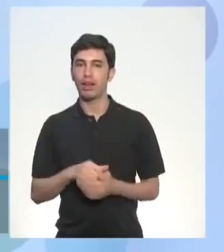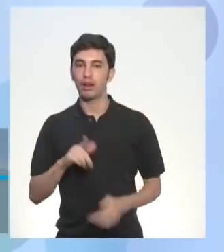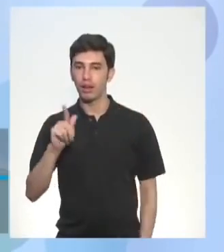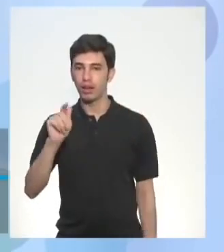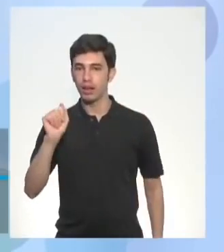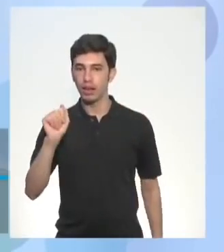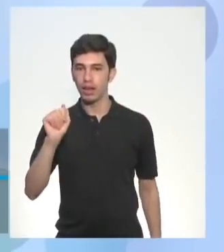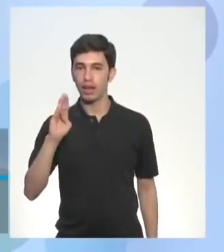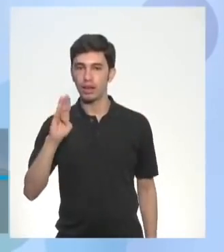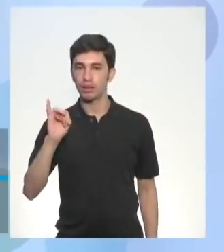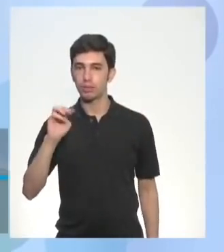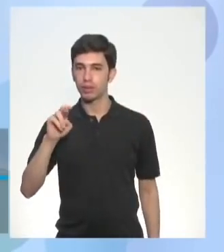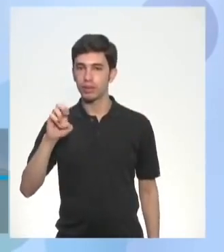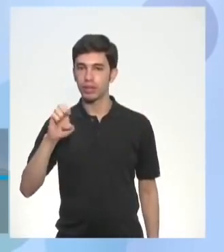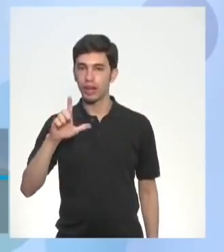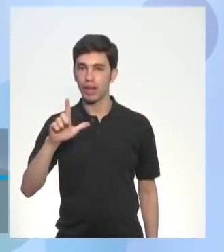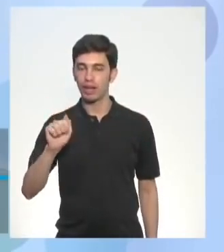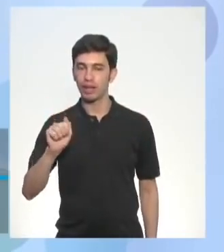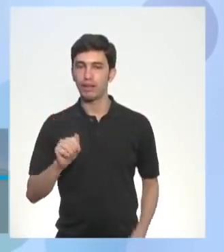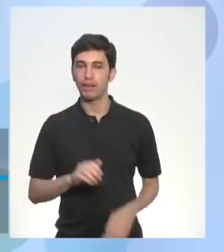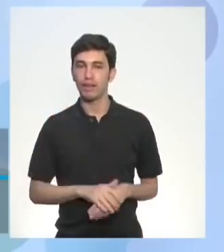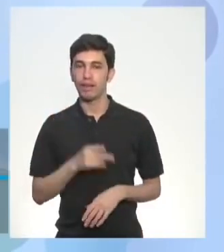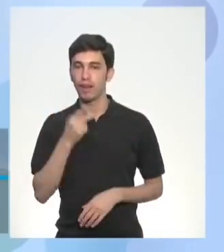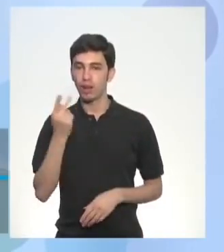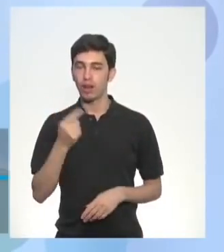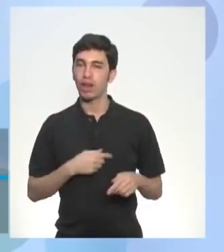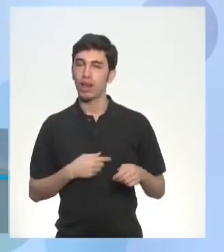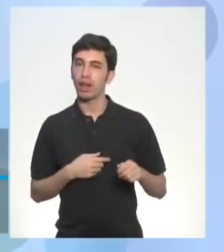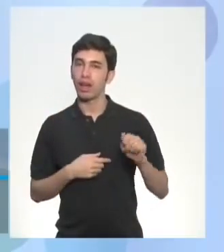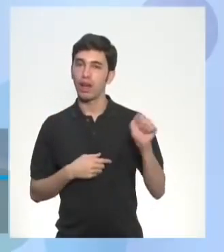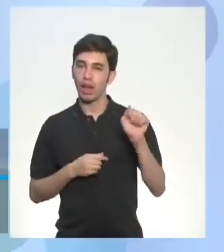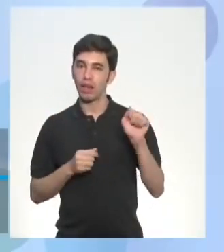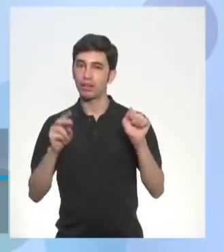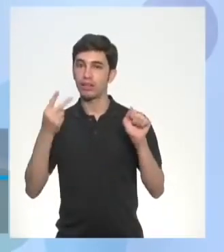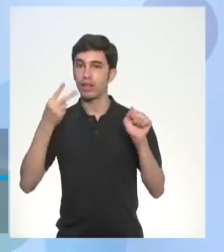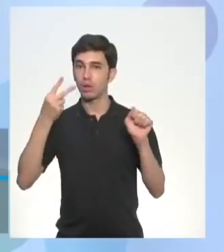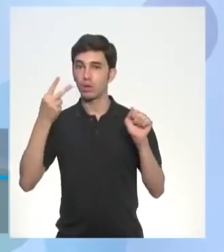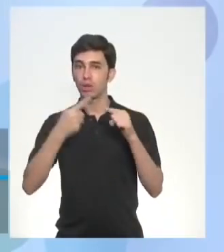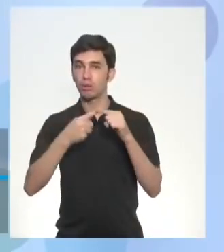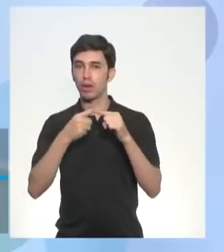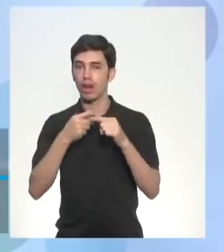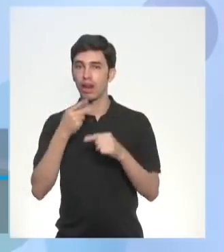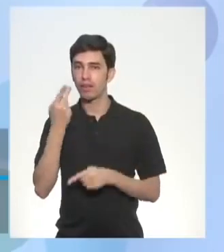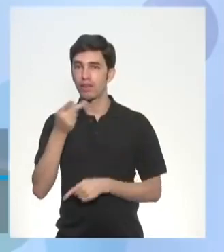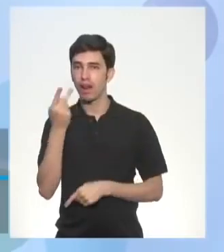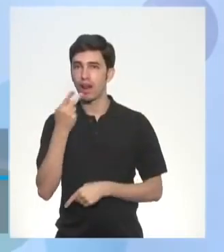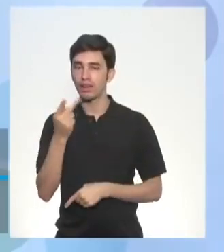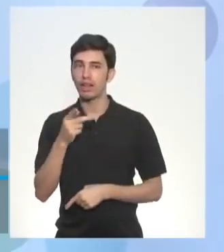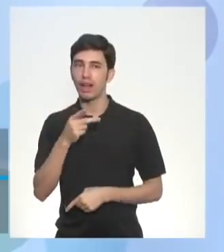Gabriela, professora Isabela, diz assim, eu acho que é a segunda carta, porque ela fala da avó e